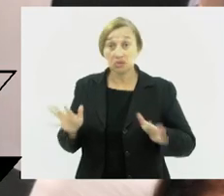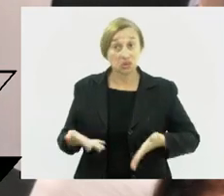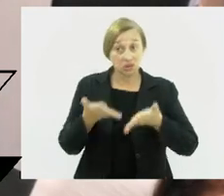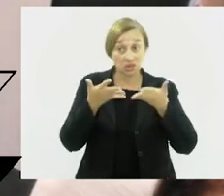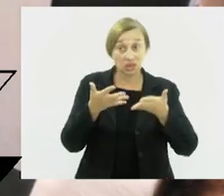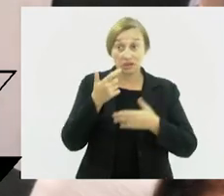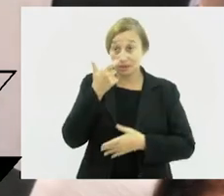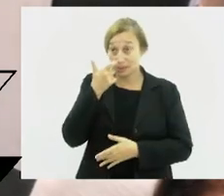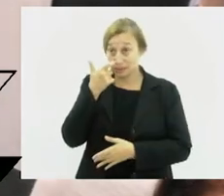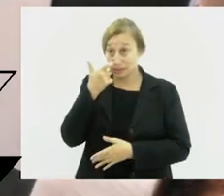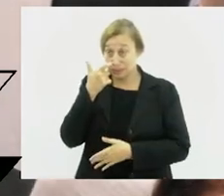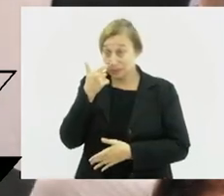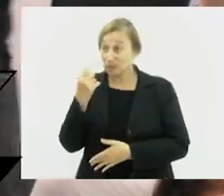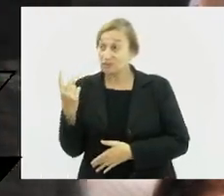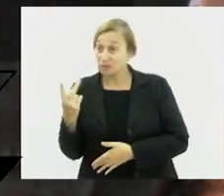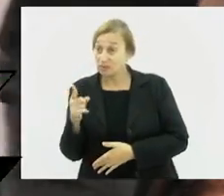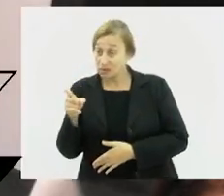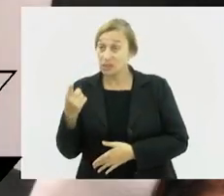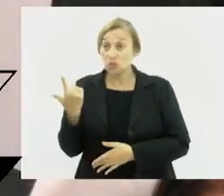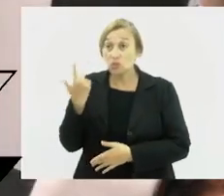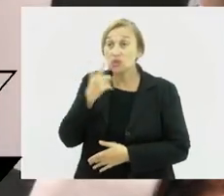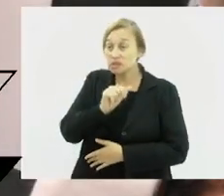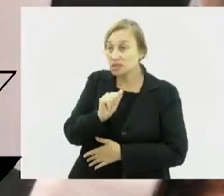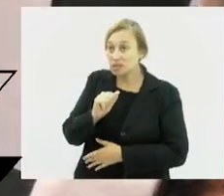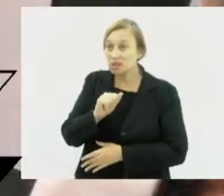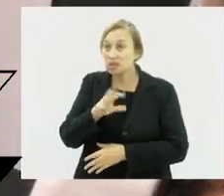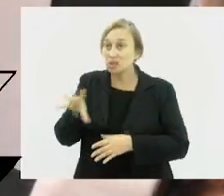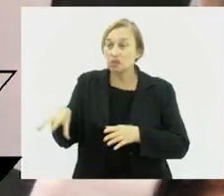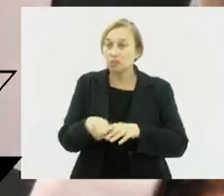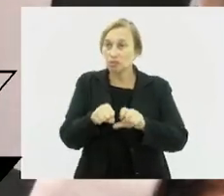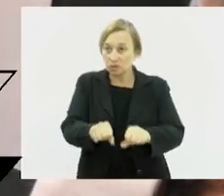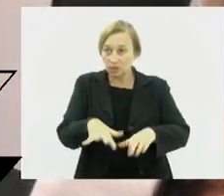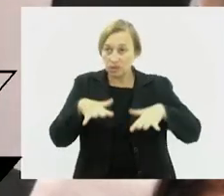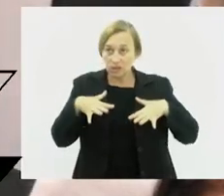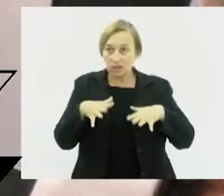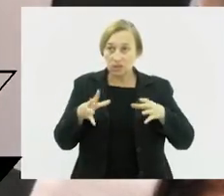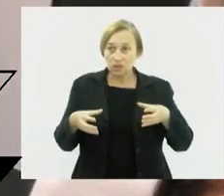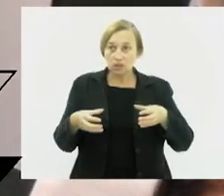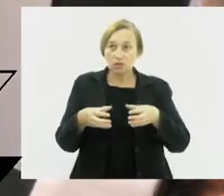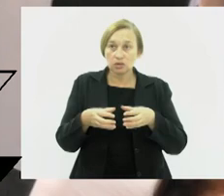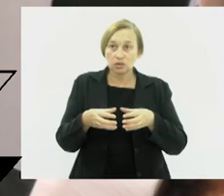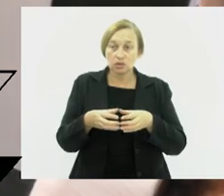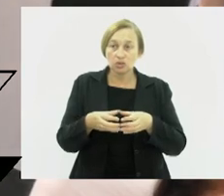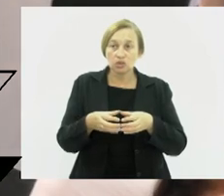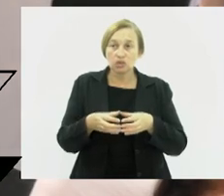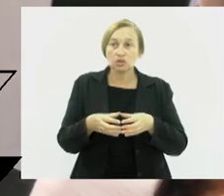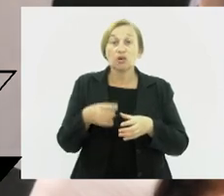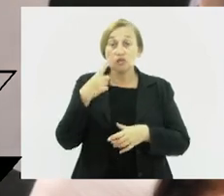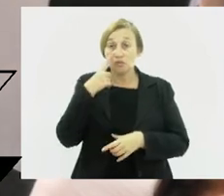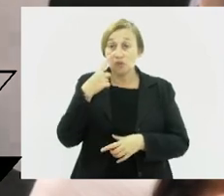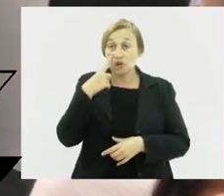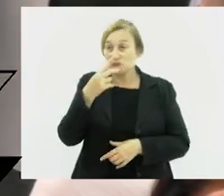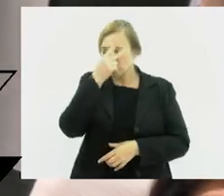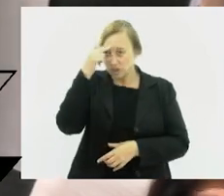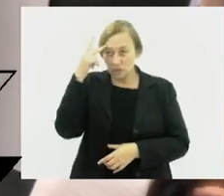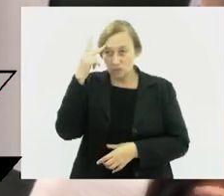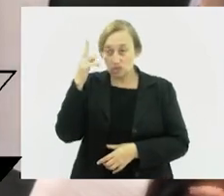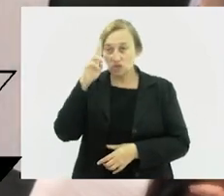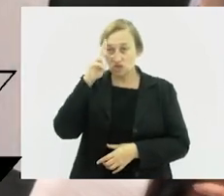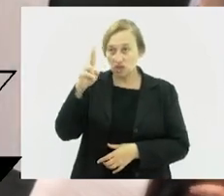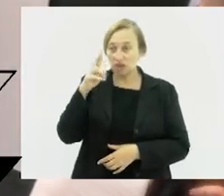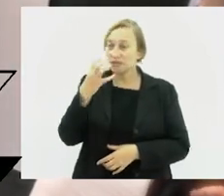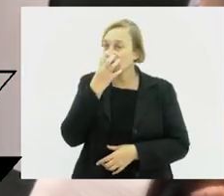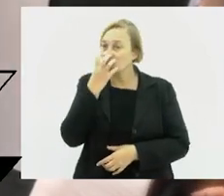iniciativa de vocês terem conseguido colocar no plenário a bancada de criadores sérios que eu conheço, a bancada dos